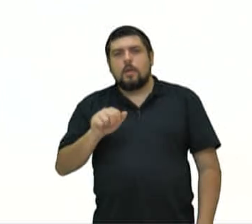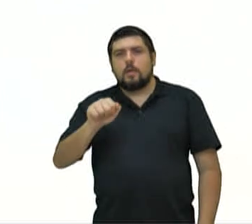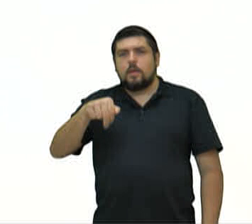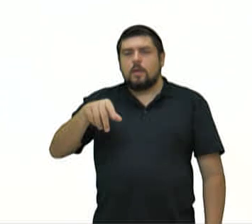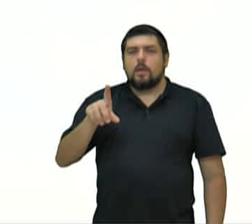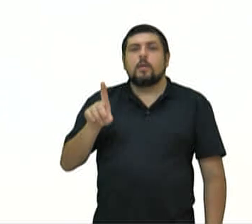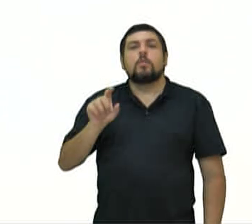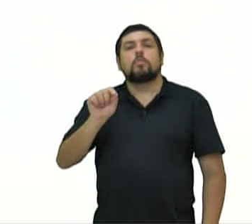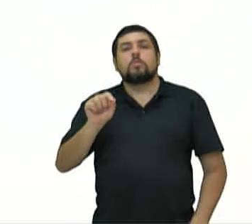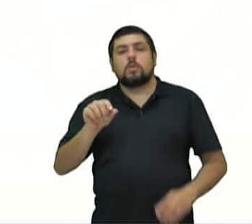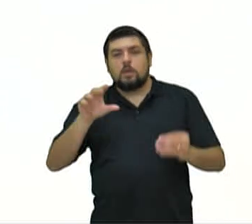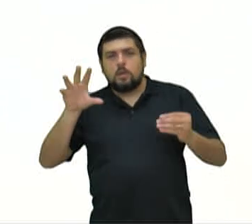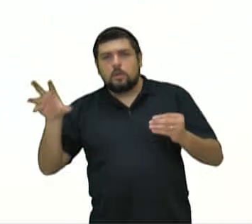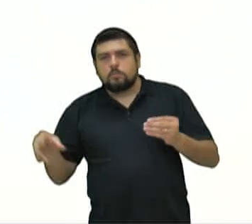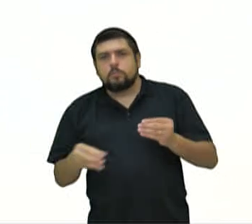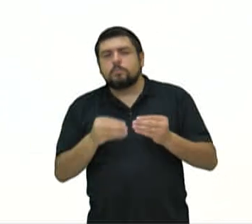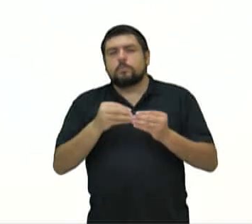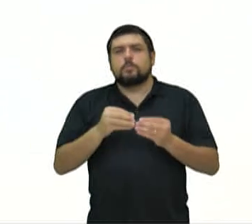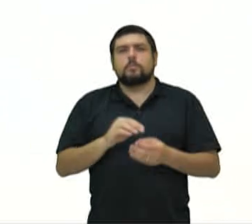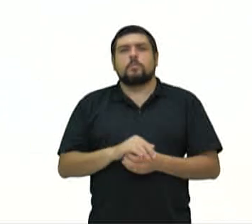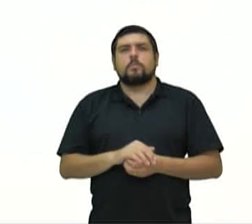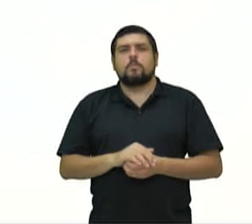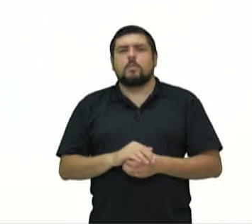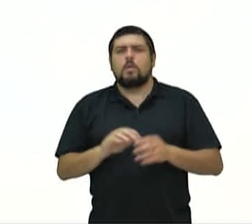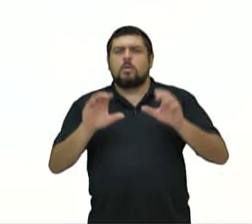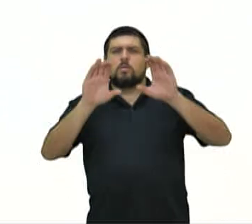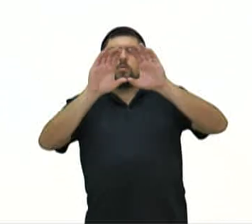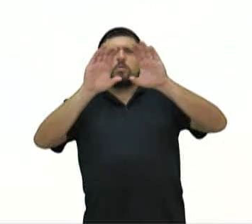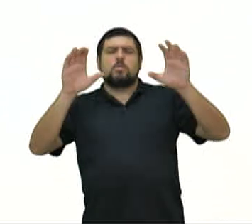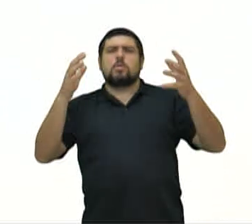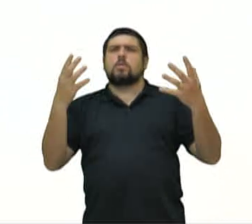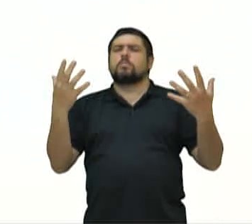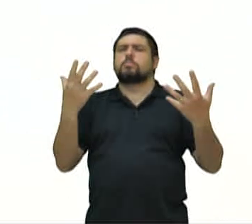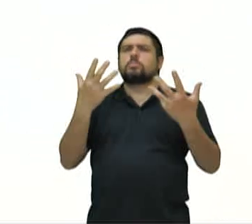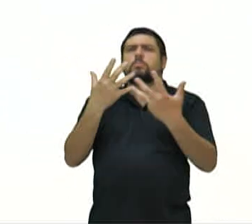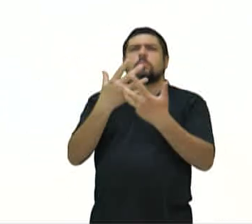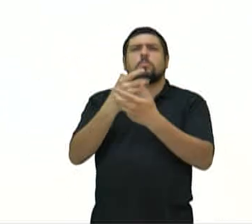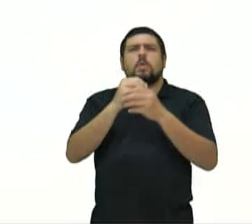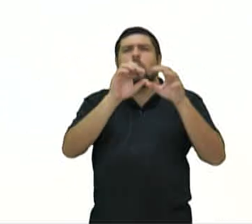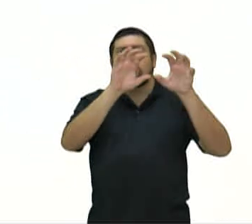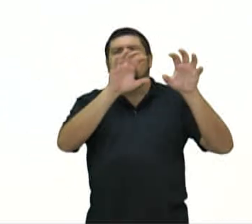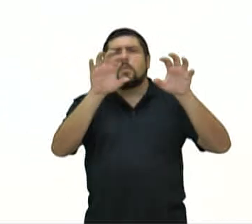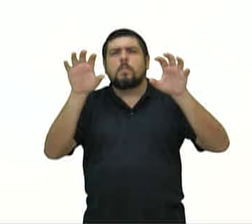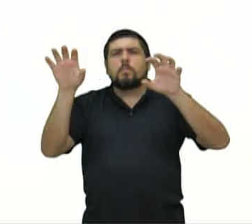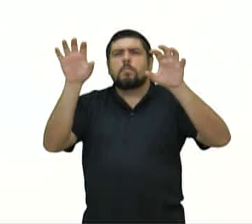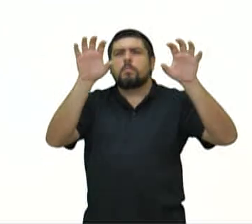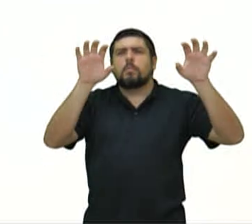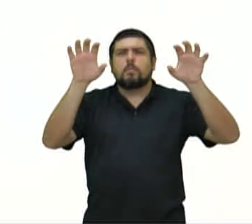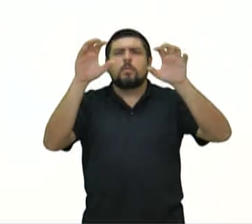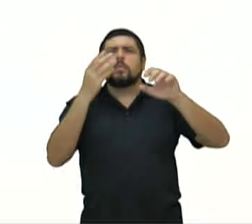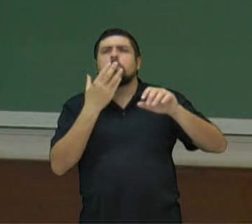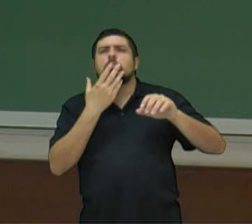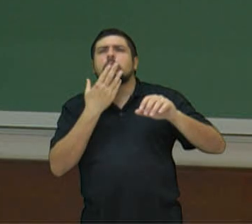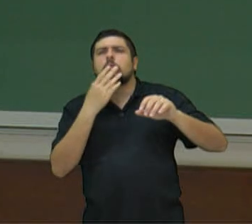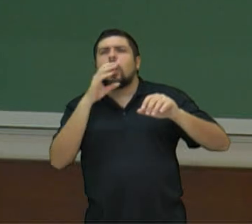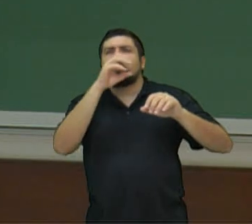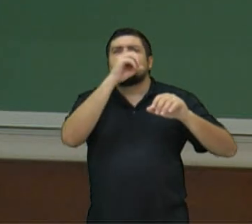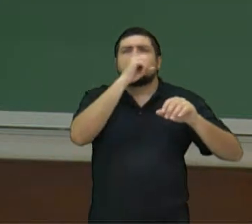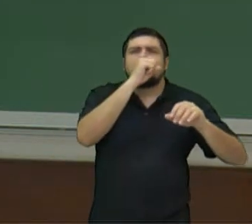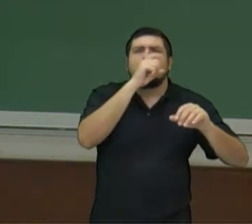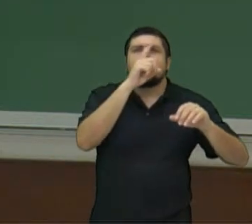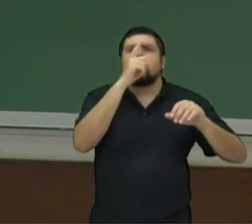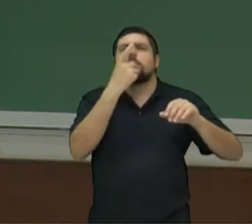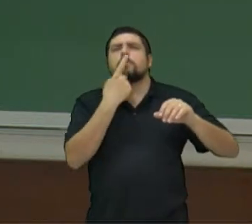está adicionando mais uma ideia. O céu está maravilhoso, com nuvens coloridas, com laranja, vermelho